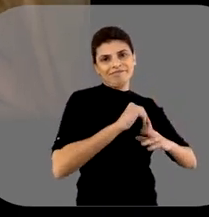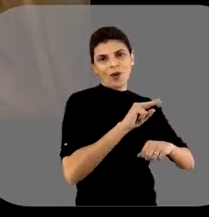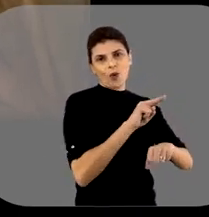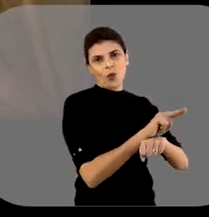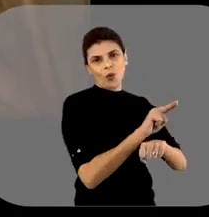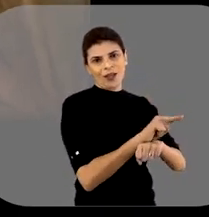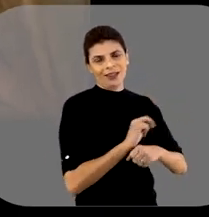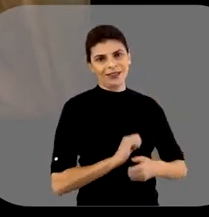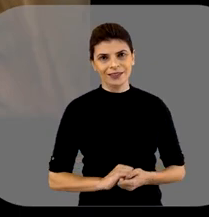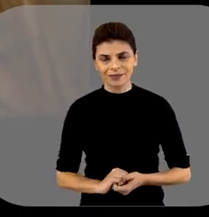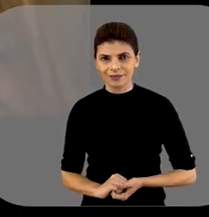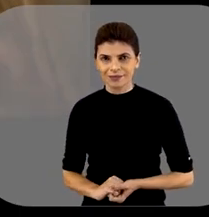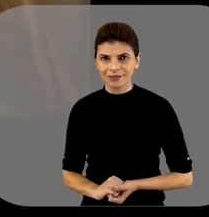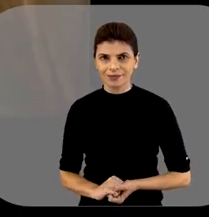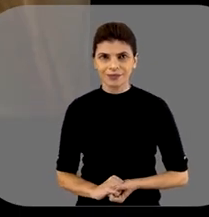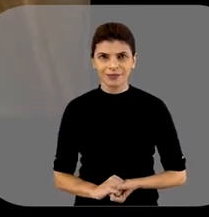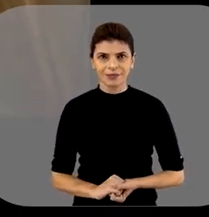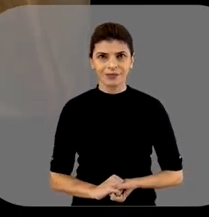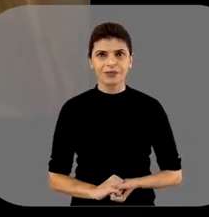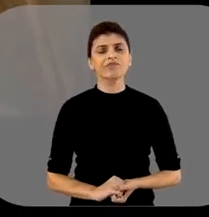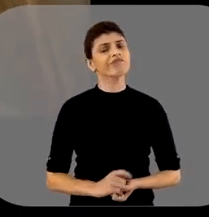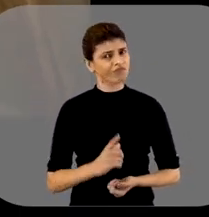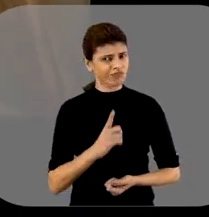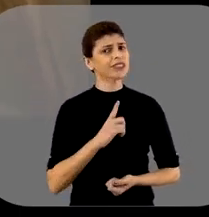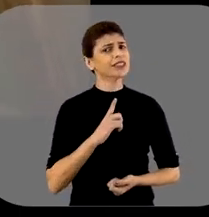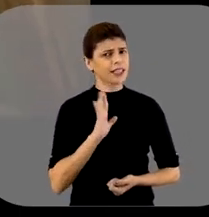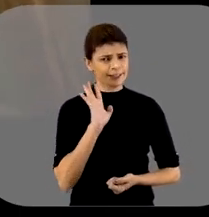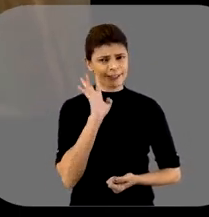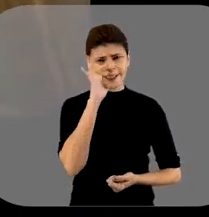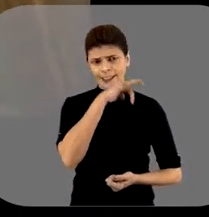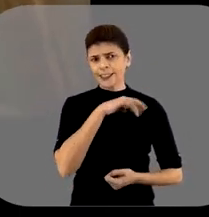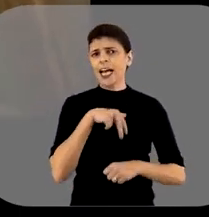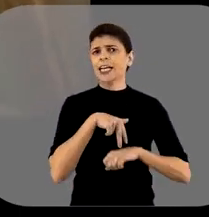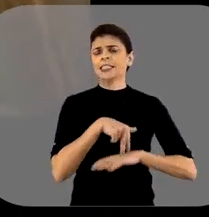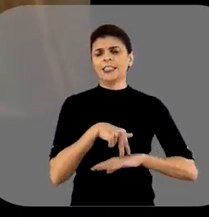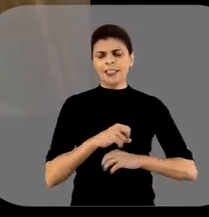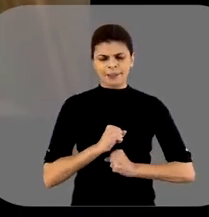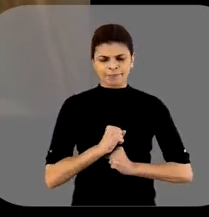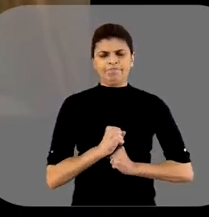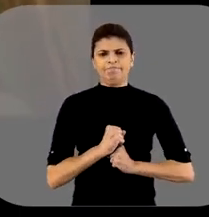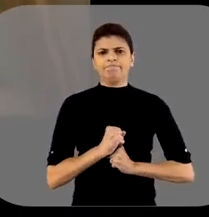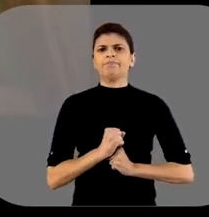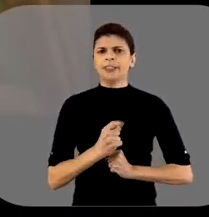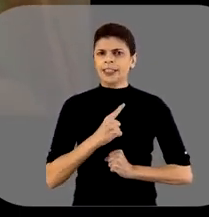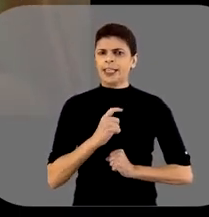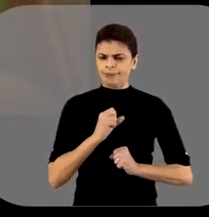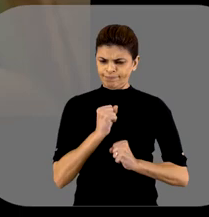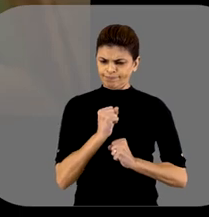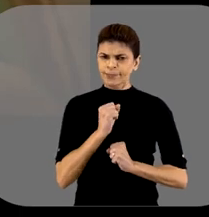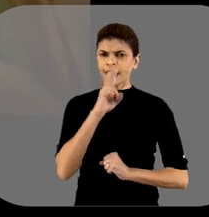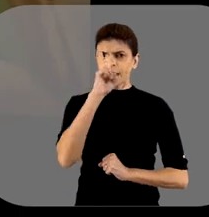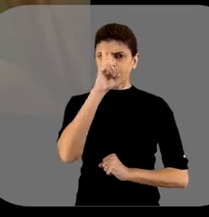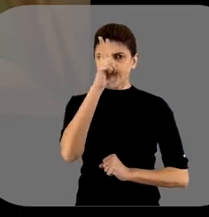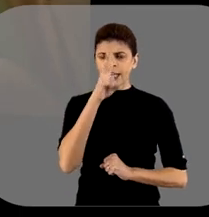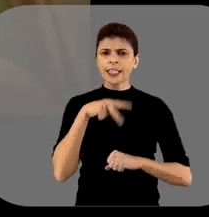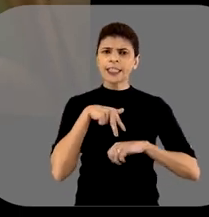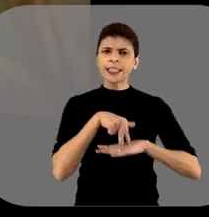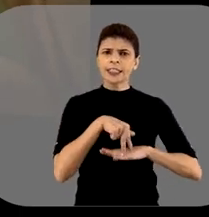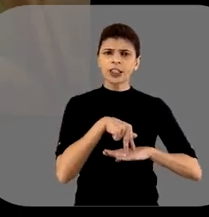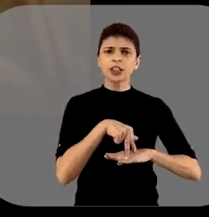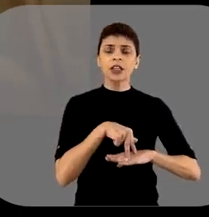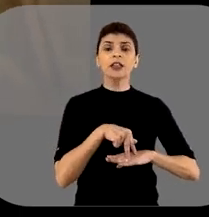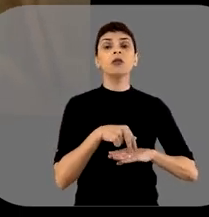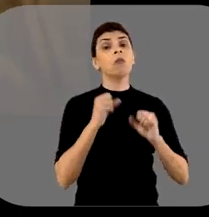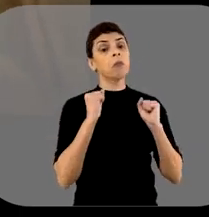cuidado. Então tem uma força de resistência nele também, né? E essa força de resistência